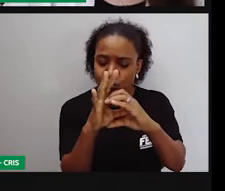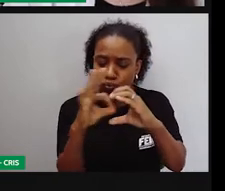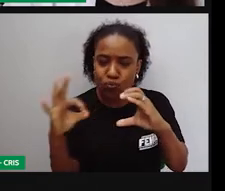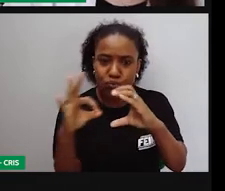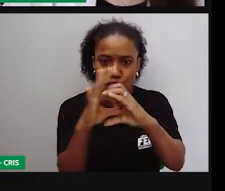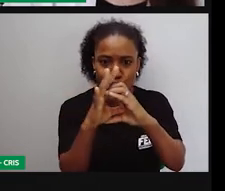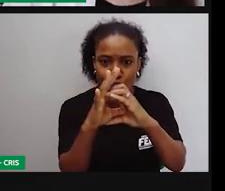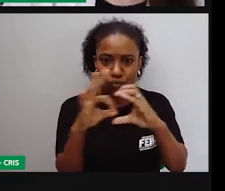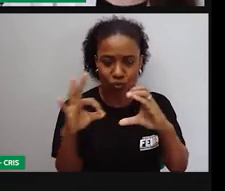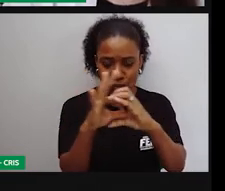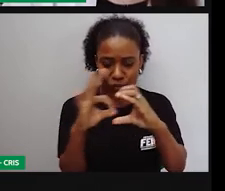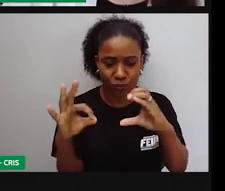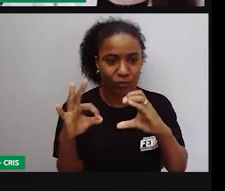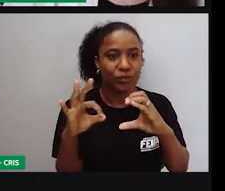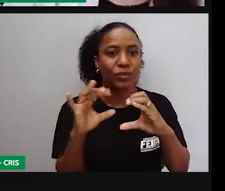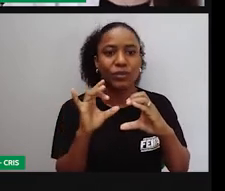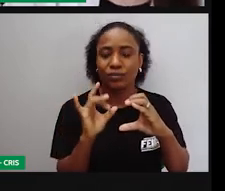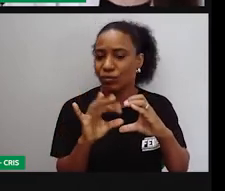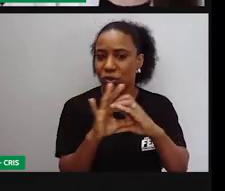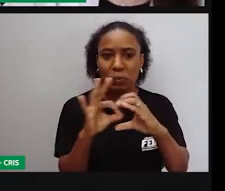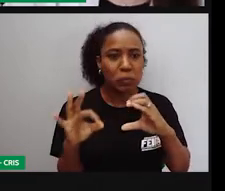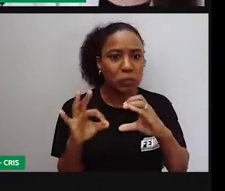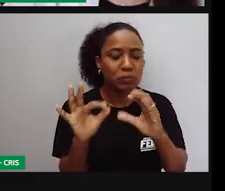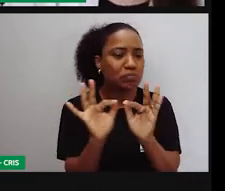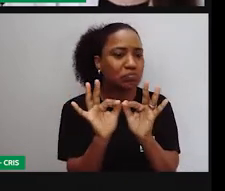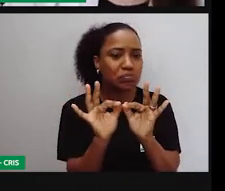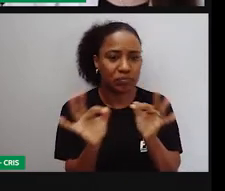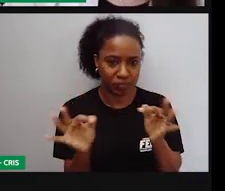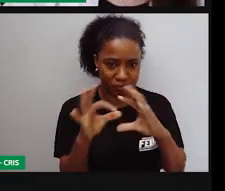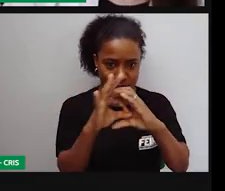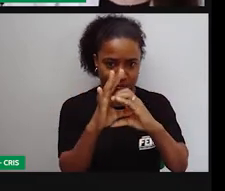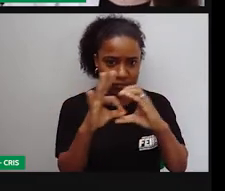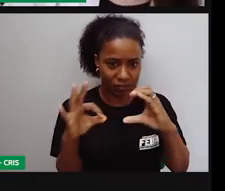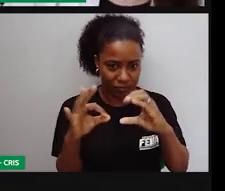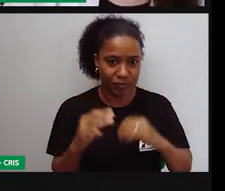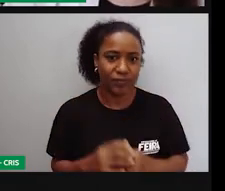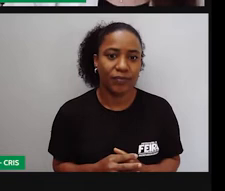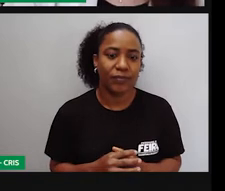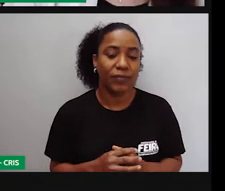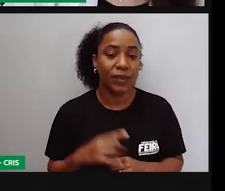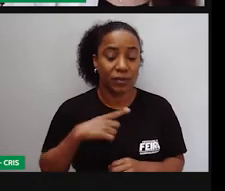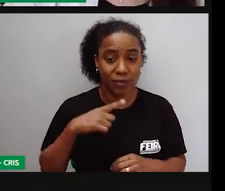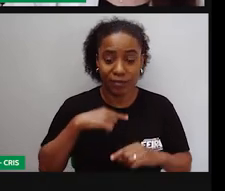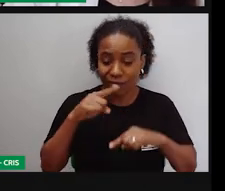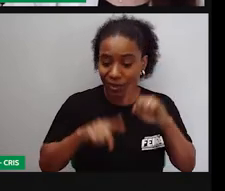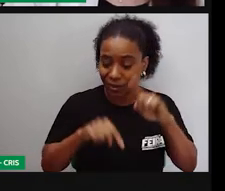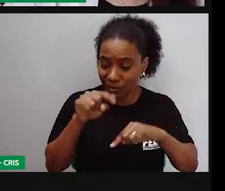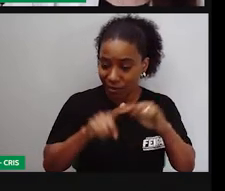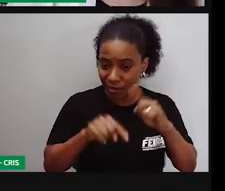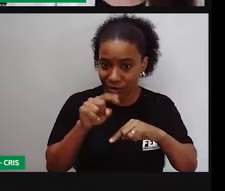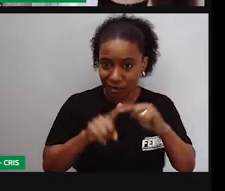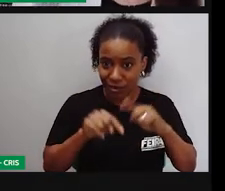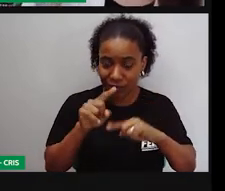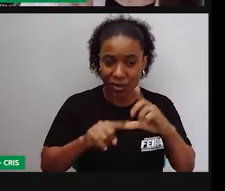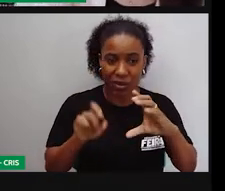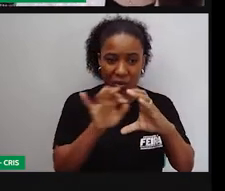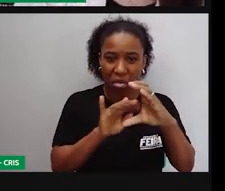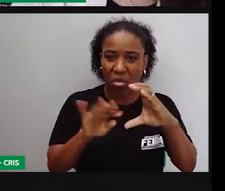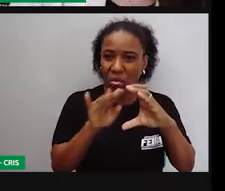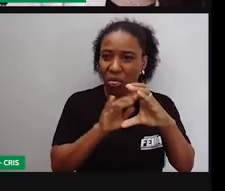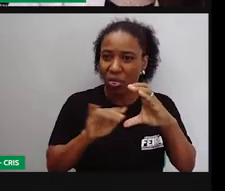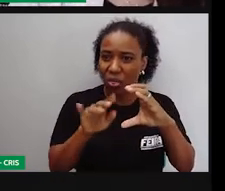um envoltório nuclear. E nesse tipo de núcleo, né, de célula, o material genético ele não está espalhado como no outro